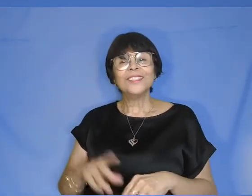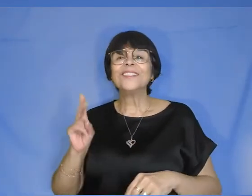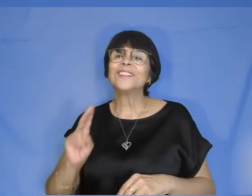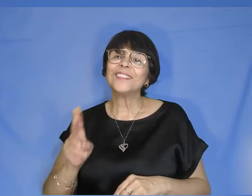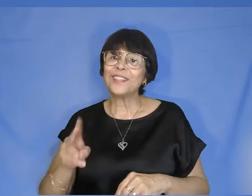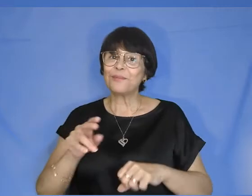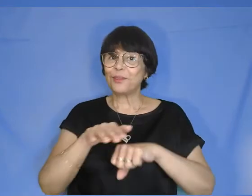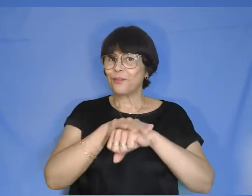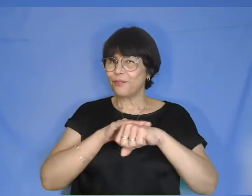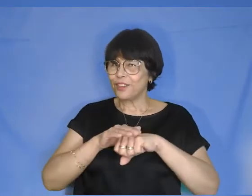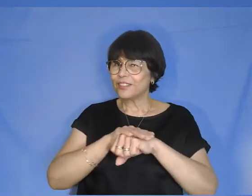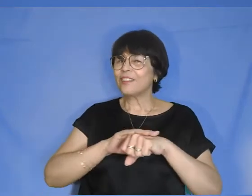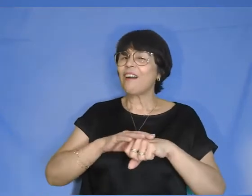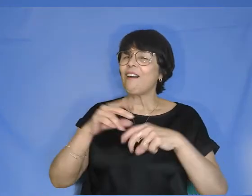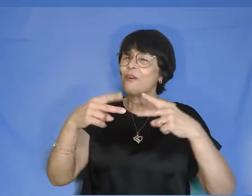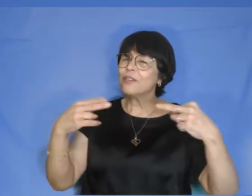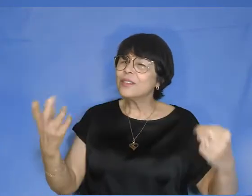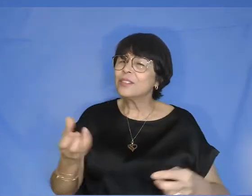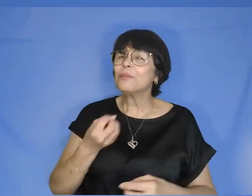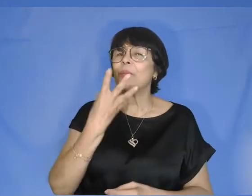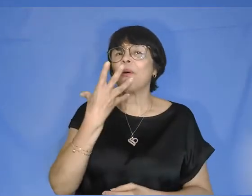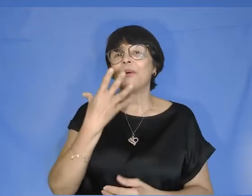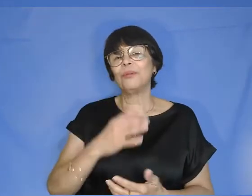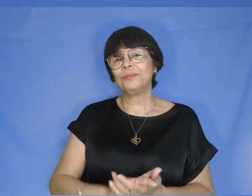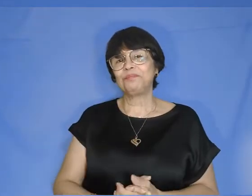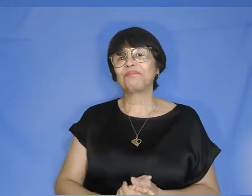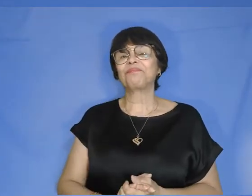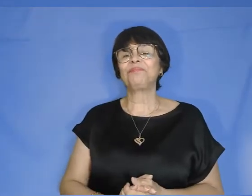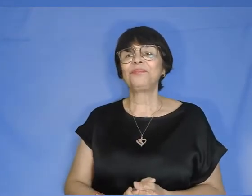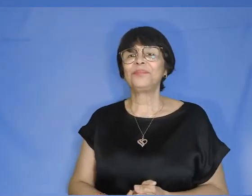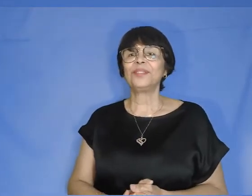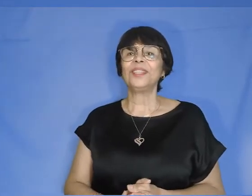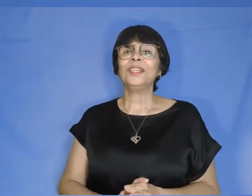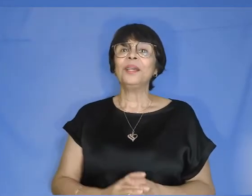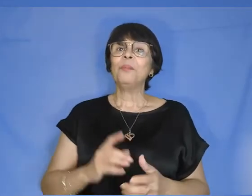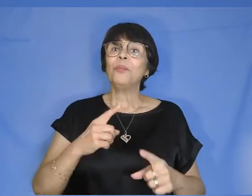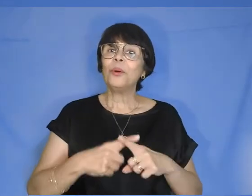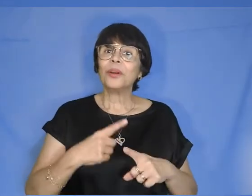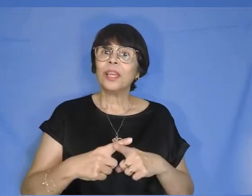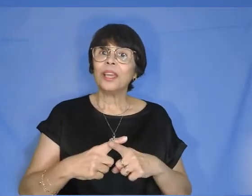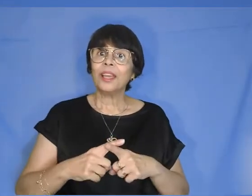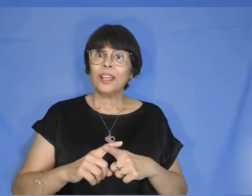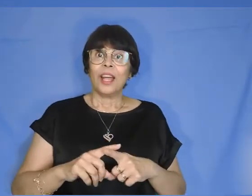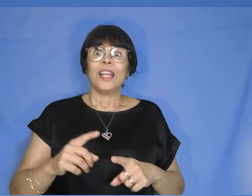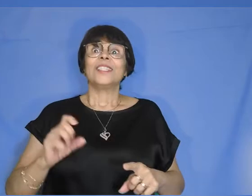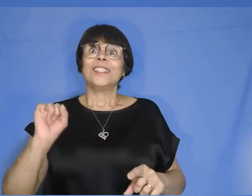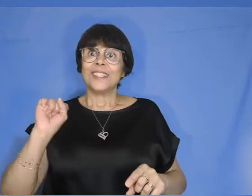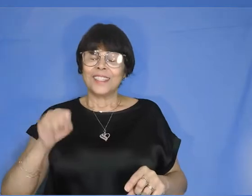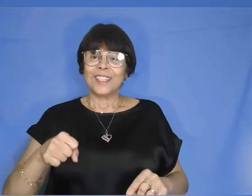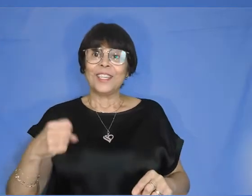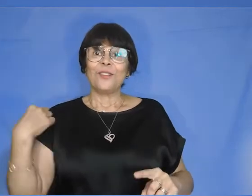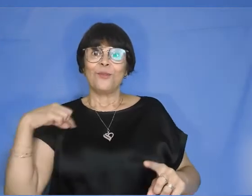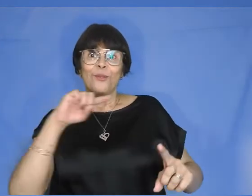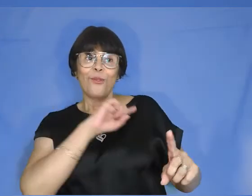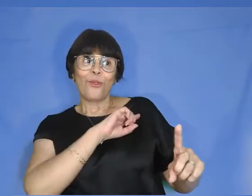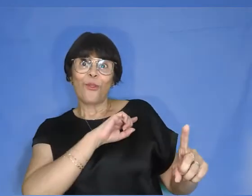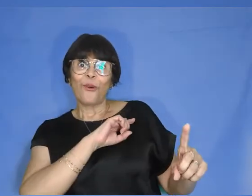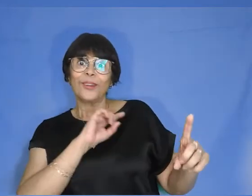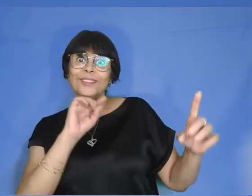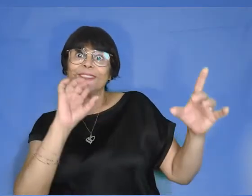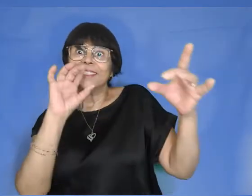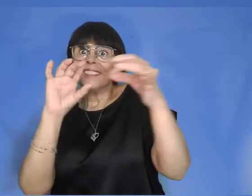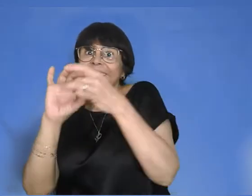estreitando a nossa comunhão espiritual, estreitando os nossos afetos, firmando os nossos laços